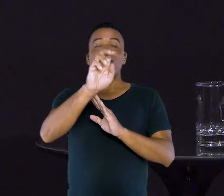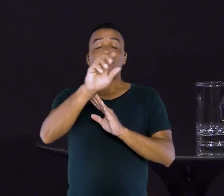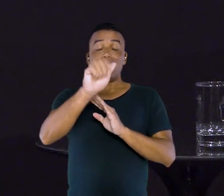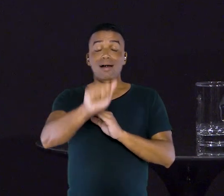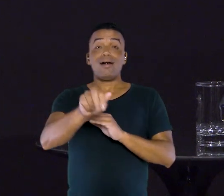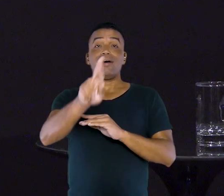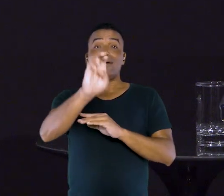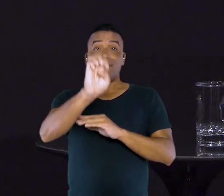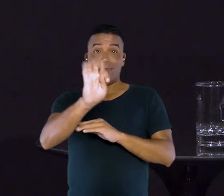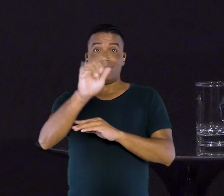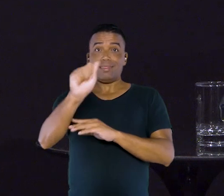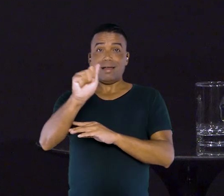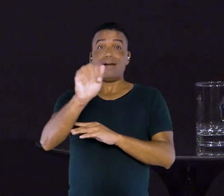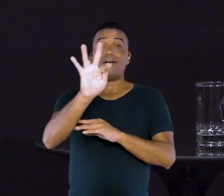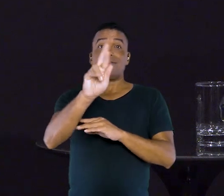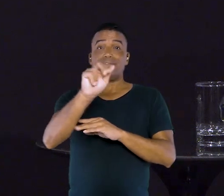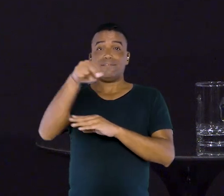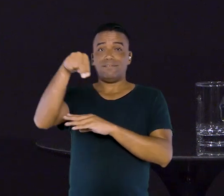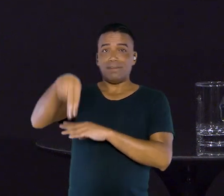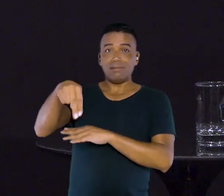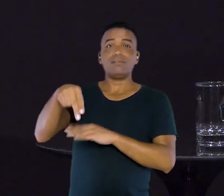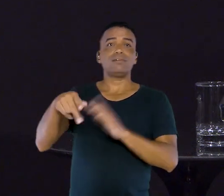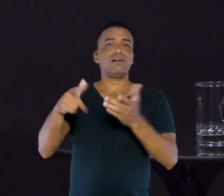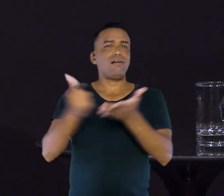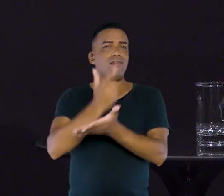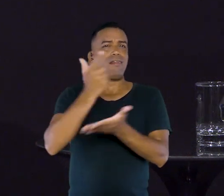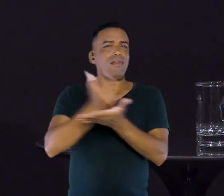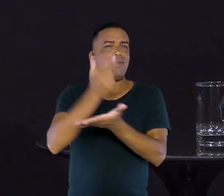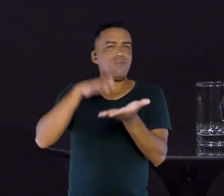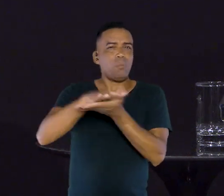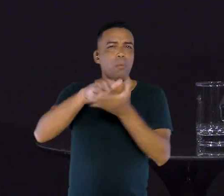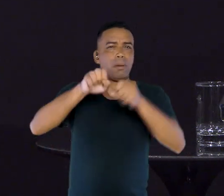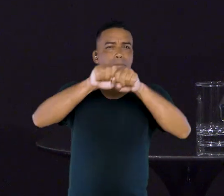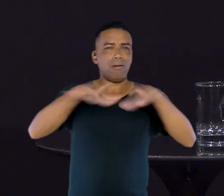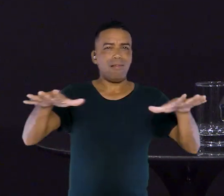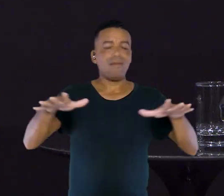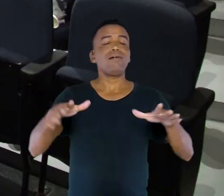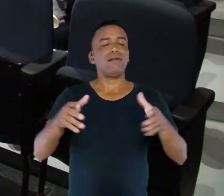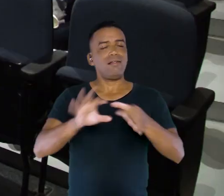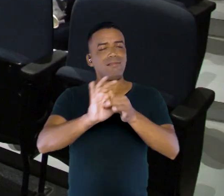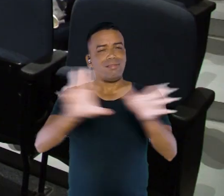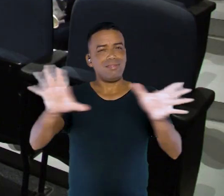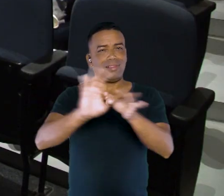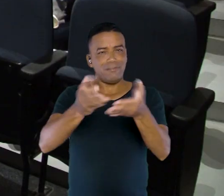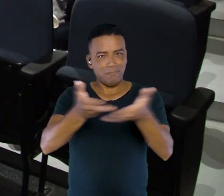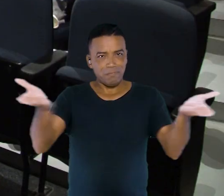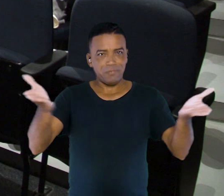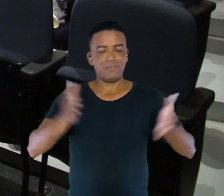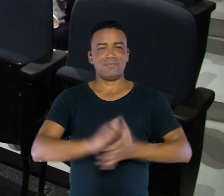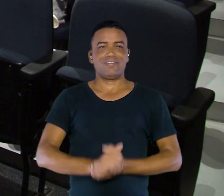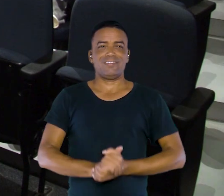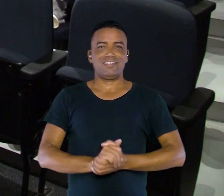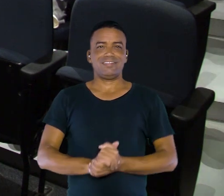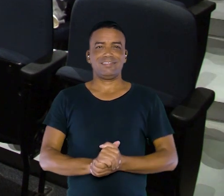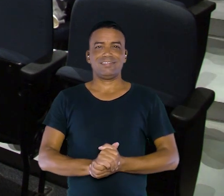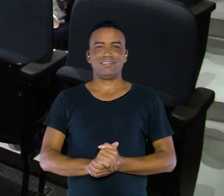Pedir também para você nos falar um pouquinho sobre o seu livro, né, que está em lançamento. Fique à vontade, querida.